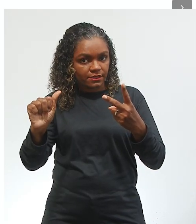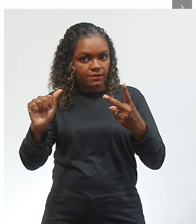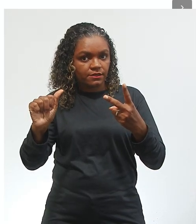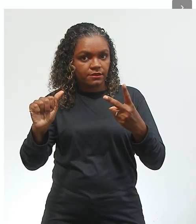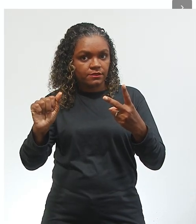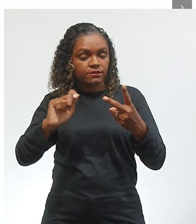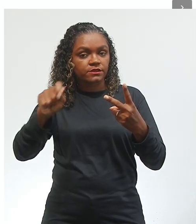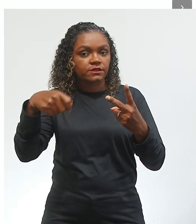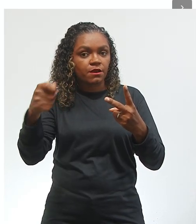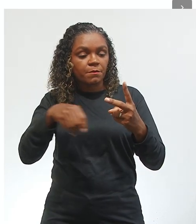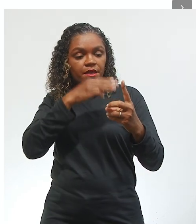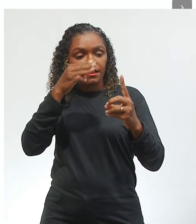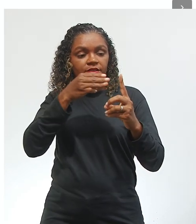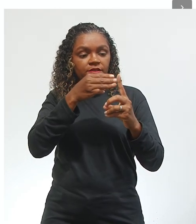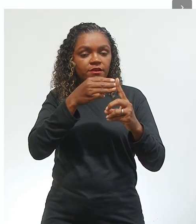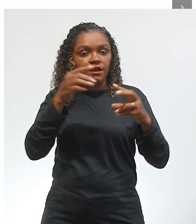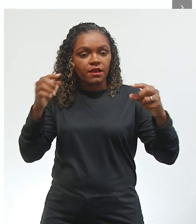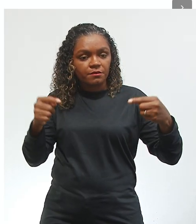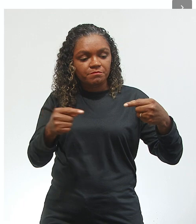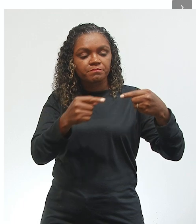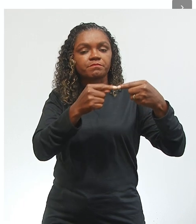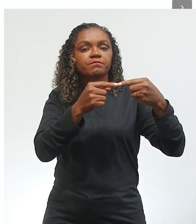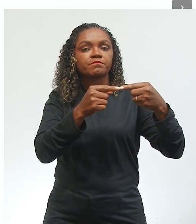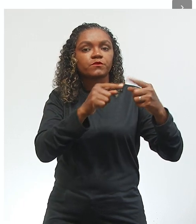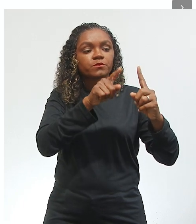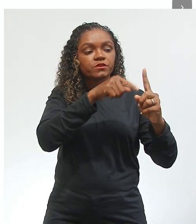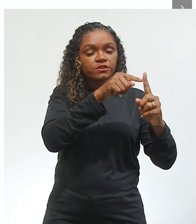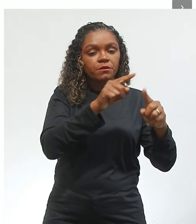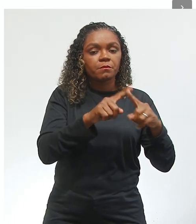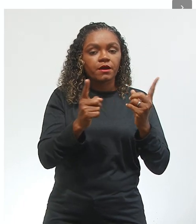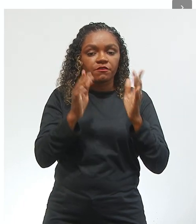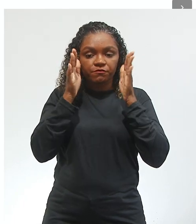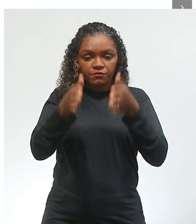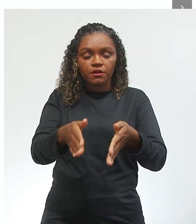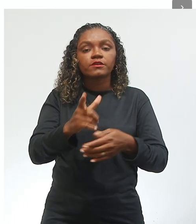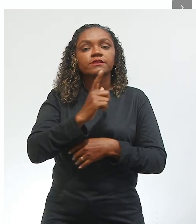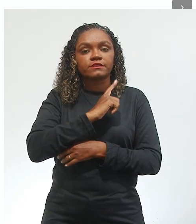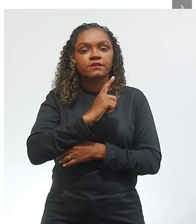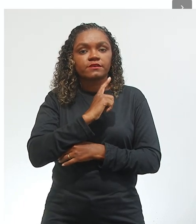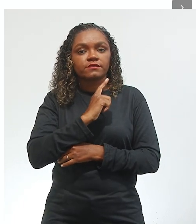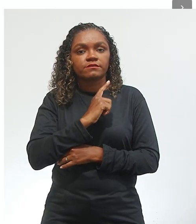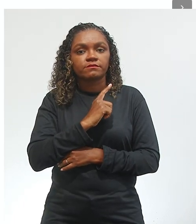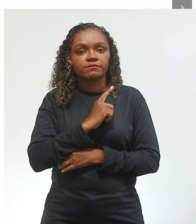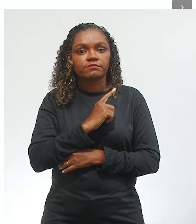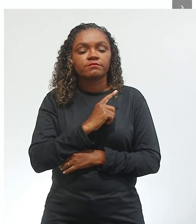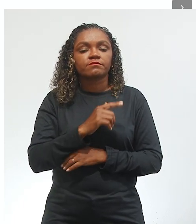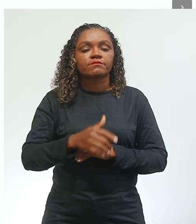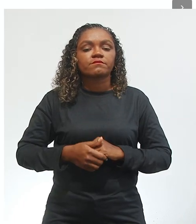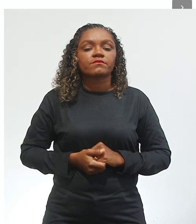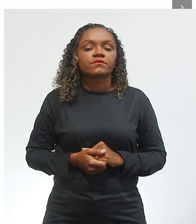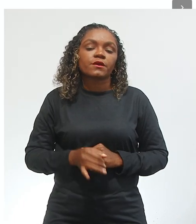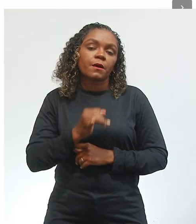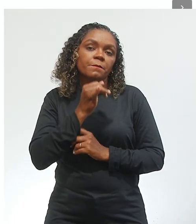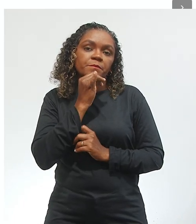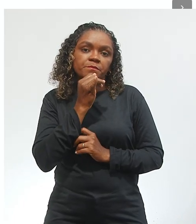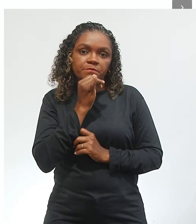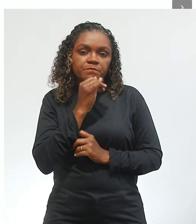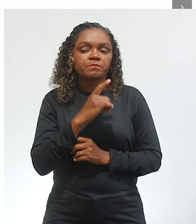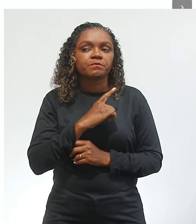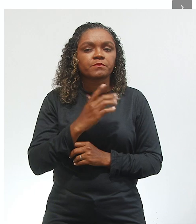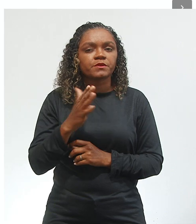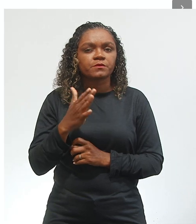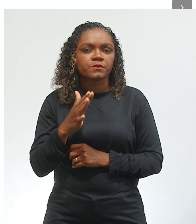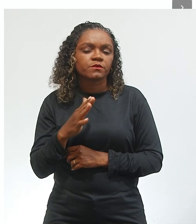sempre vão ser mais específicas, elas estão ligadas aos objetivos, elas são mais específicas e elas podem ser medidas e quantificadas.